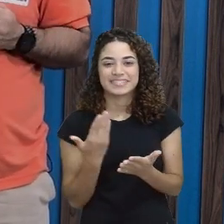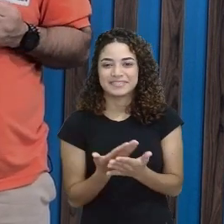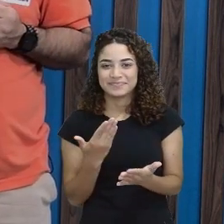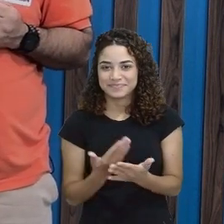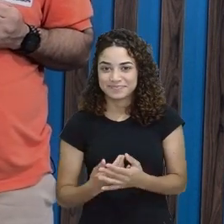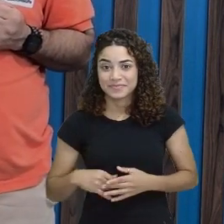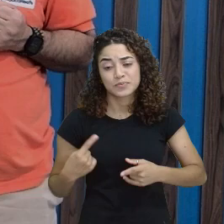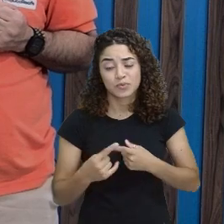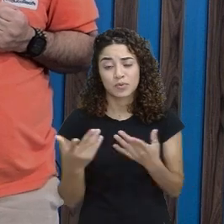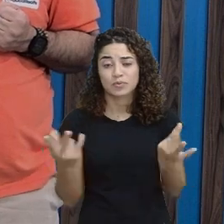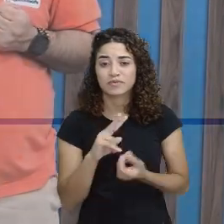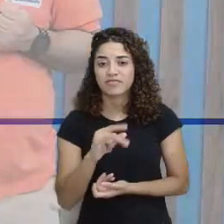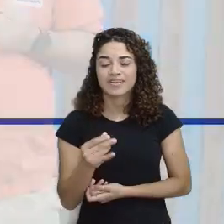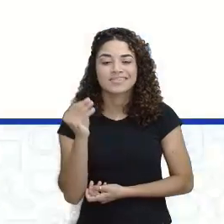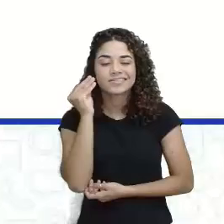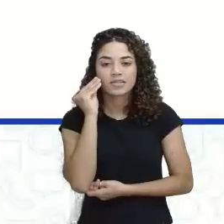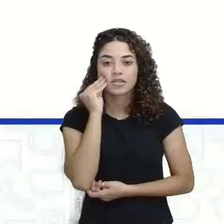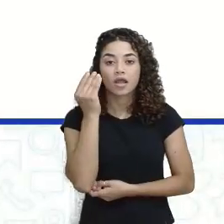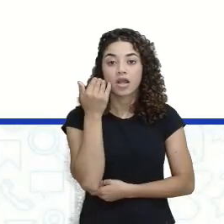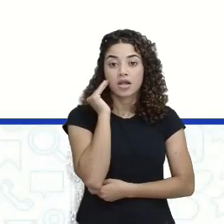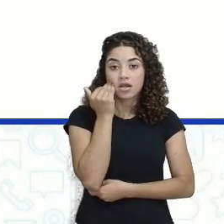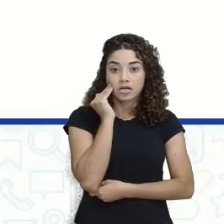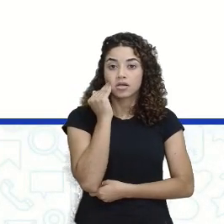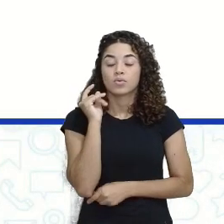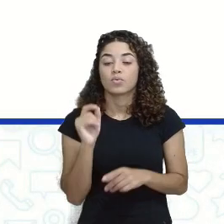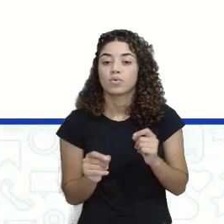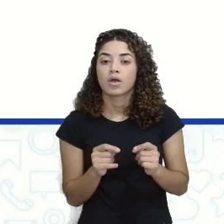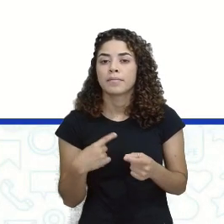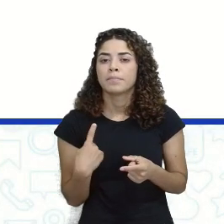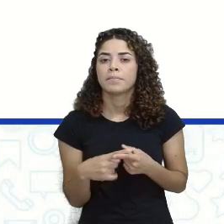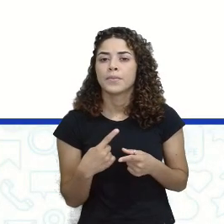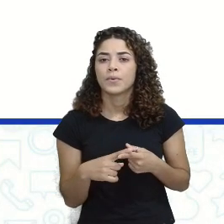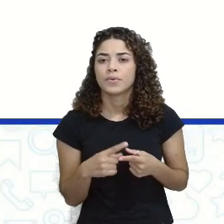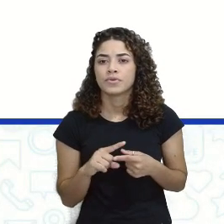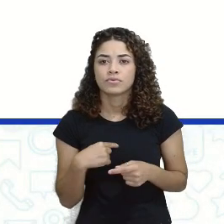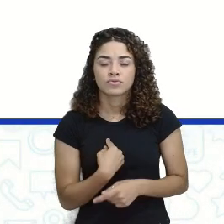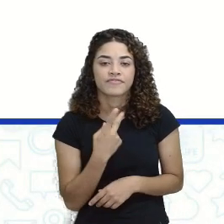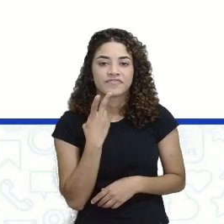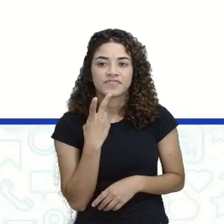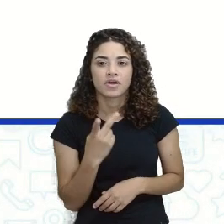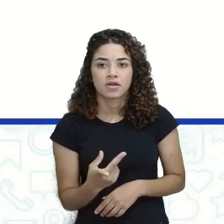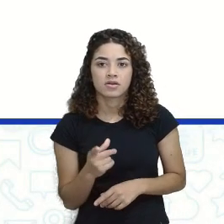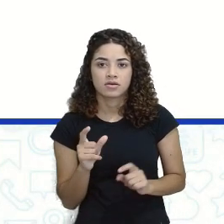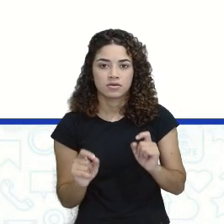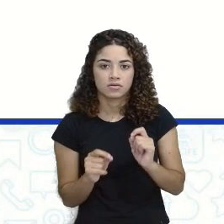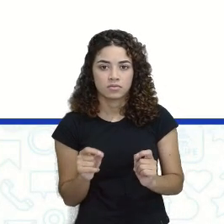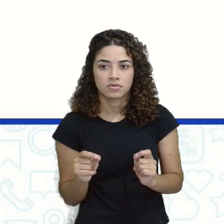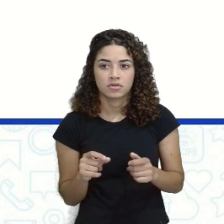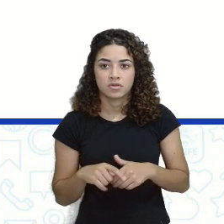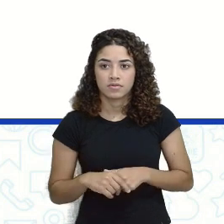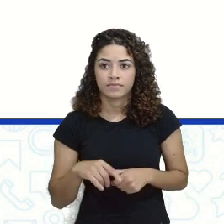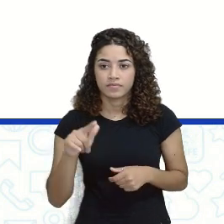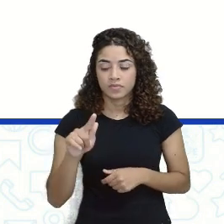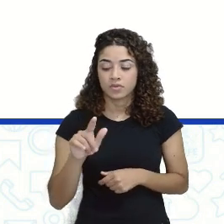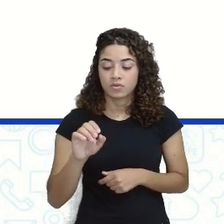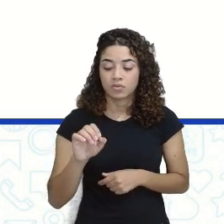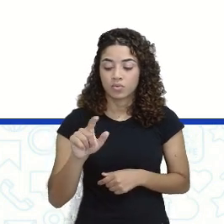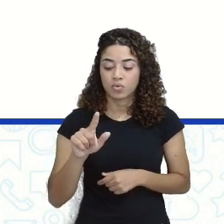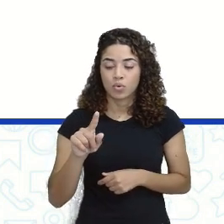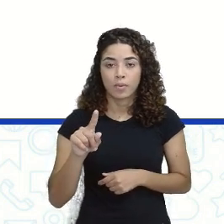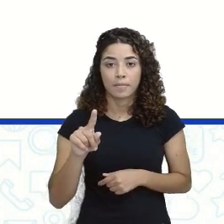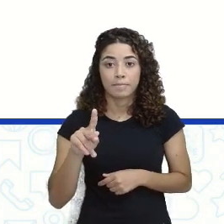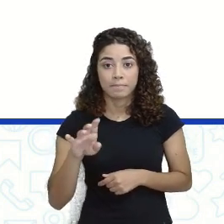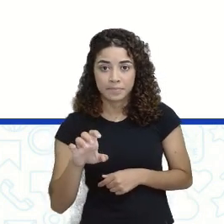vai tentar entender, certo? Por que é que a gente fala em golpe